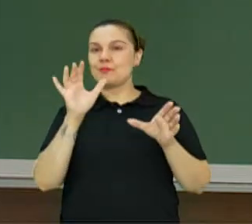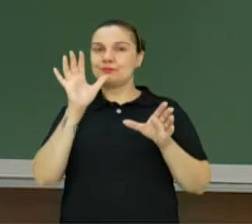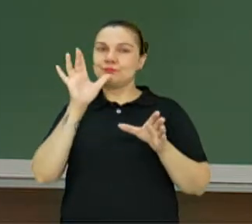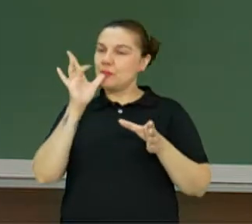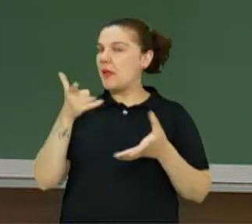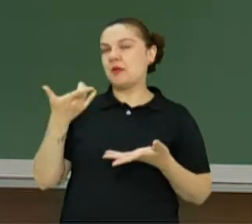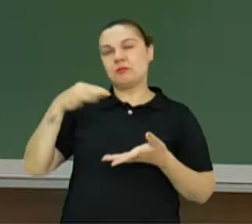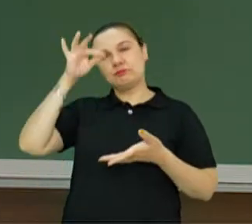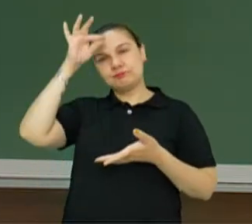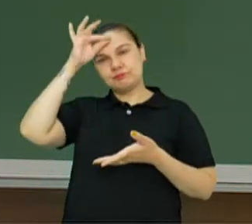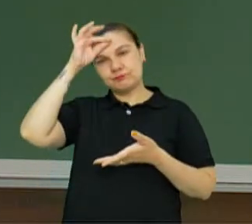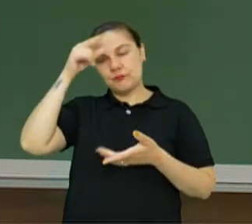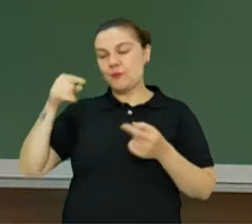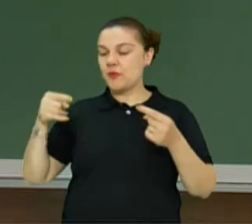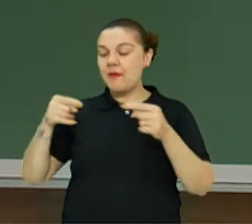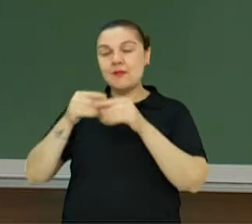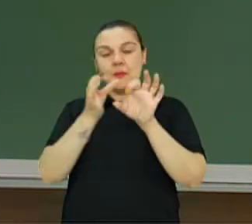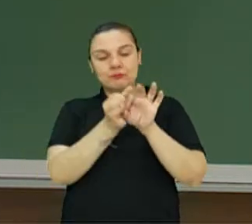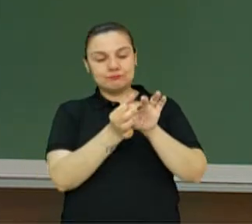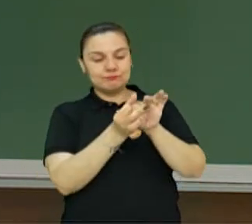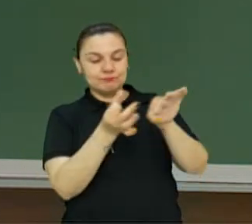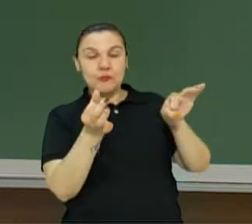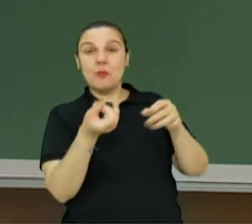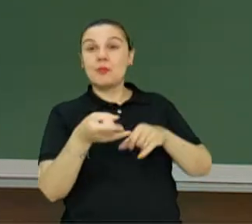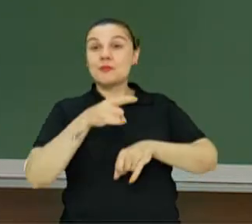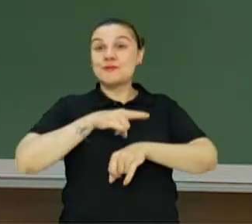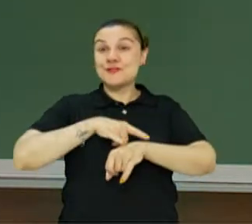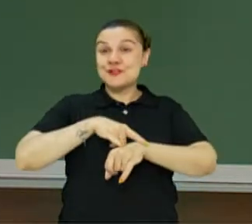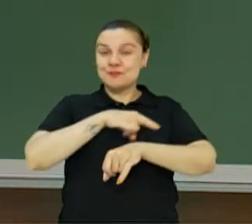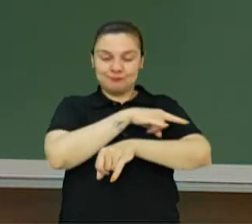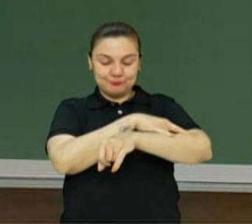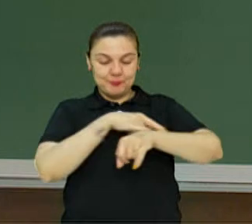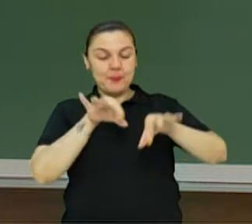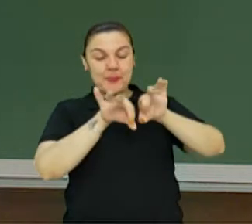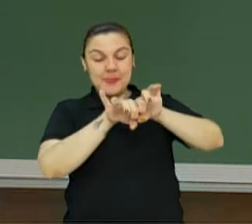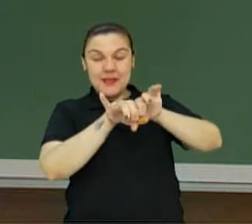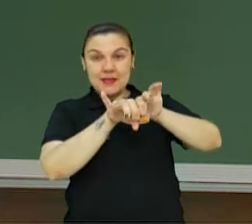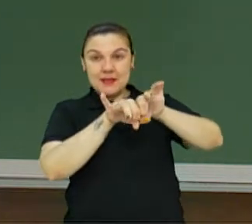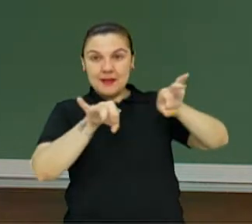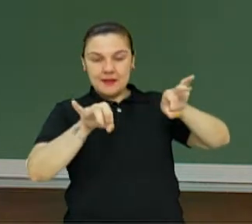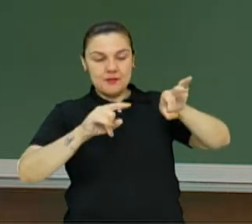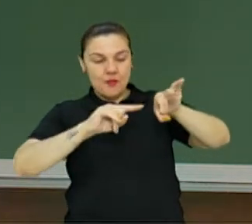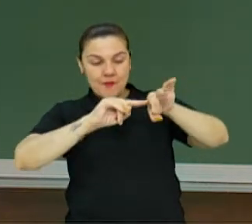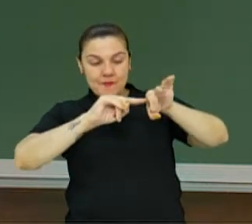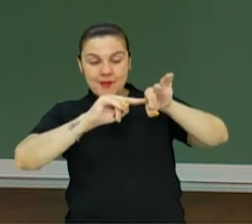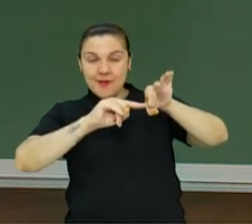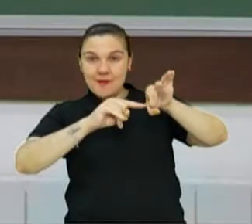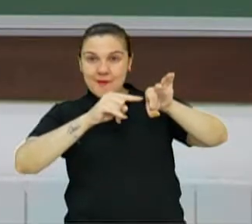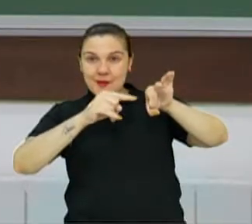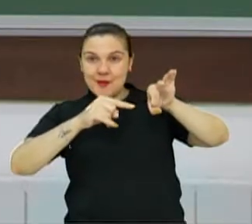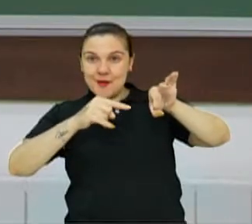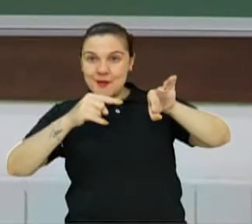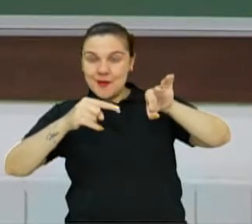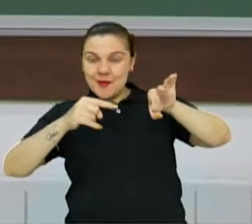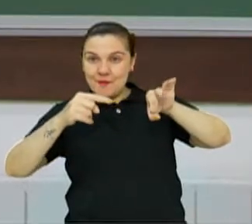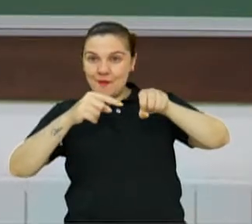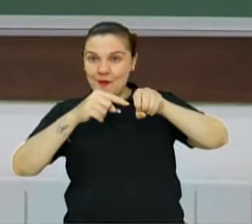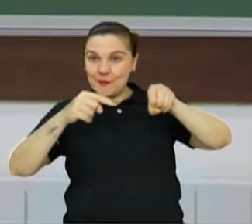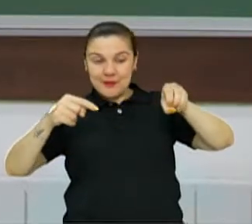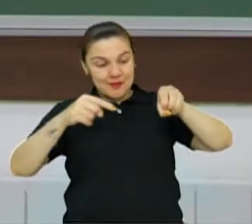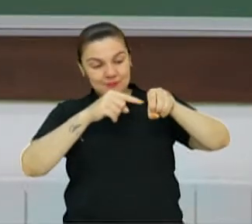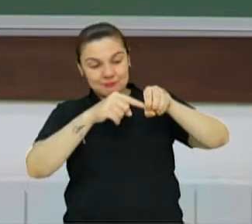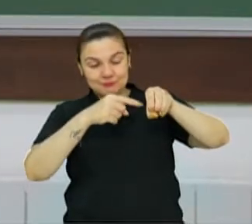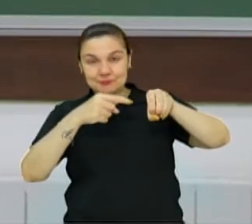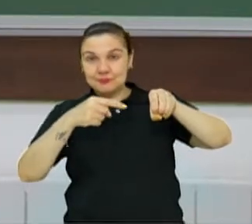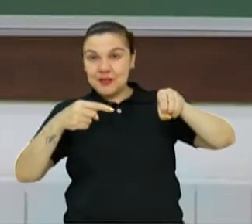que é o canalzinho que a gente já sabe, né? Que vai eliminar ali a urina, o xixi. O que vai acontecer então se ela ficar se alojando